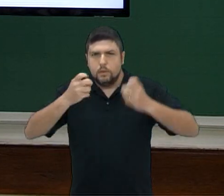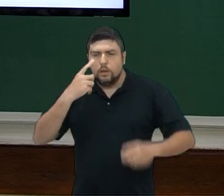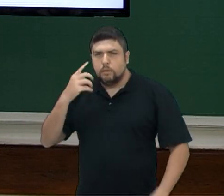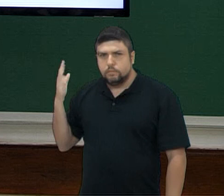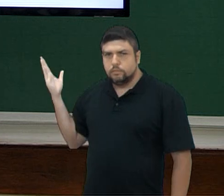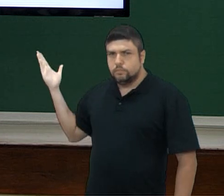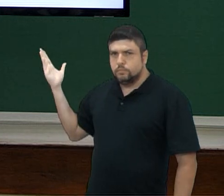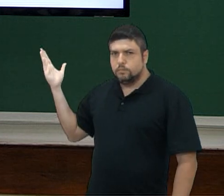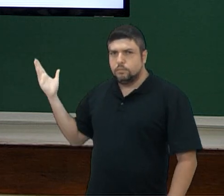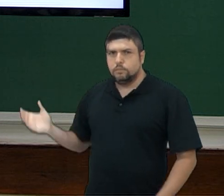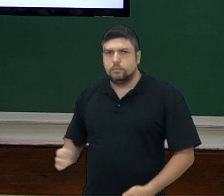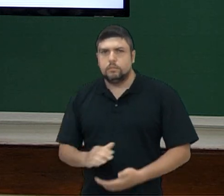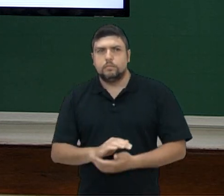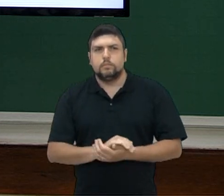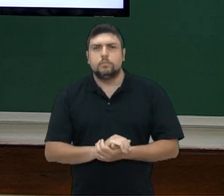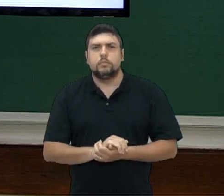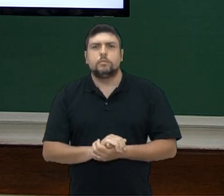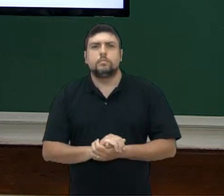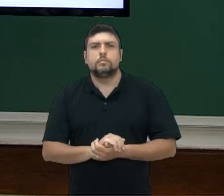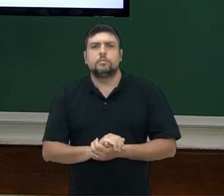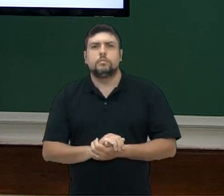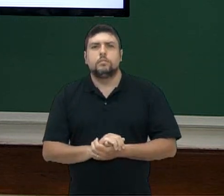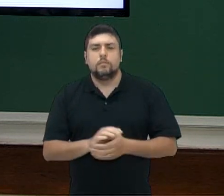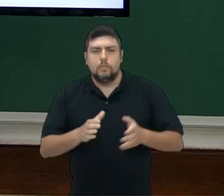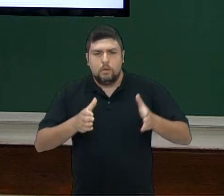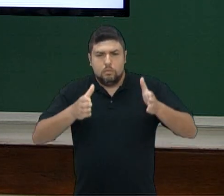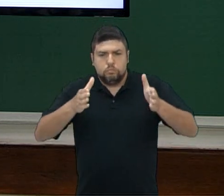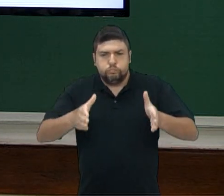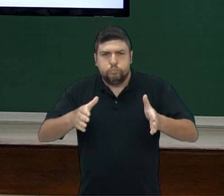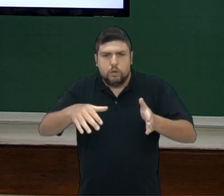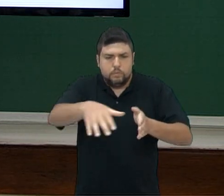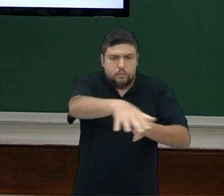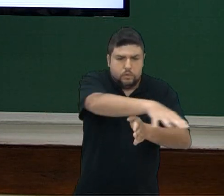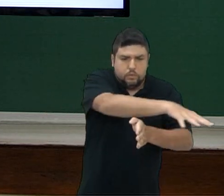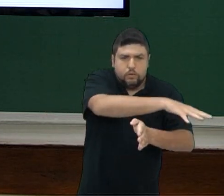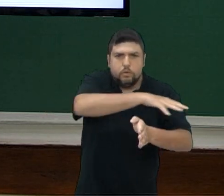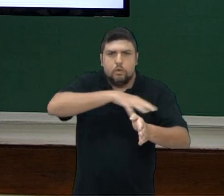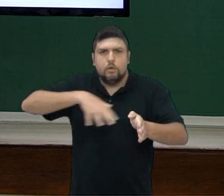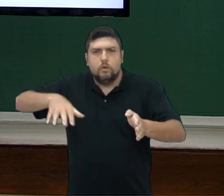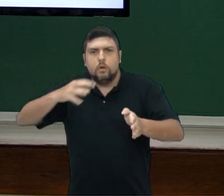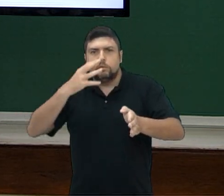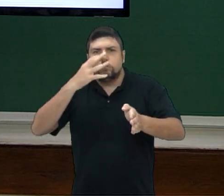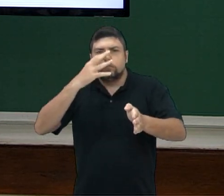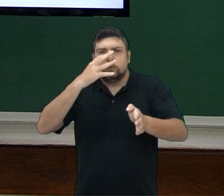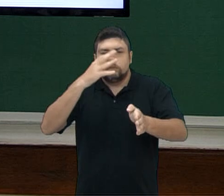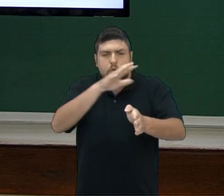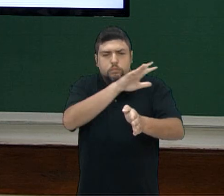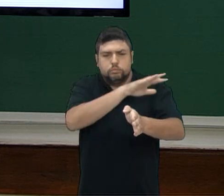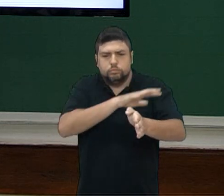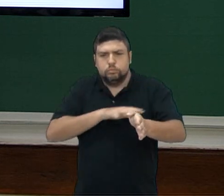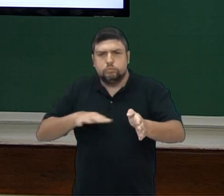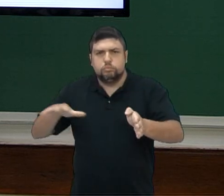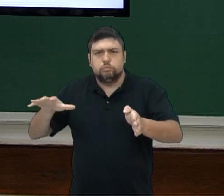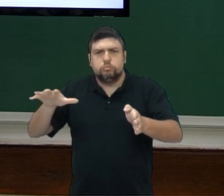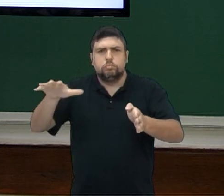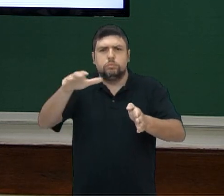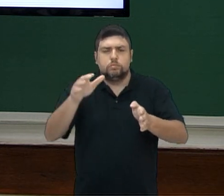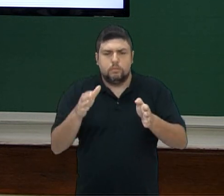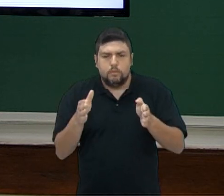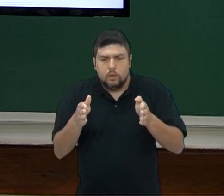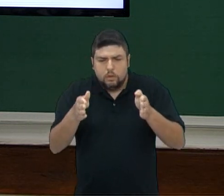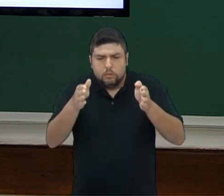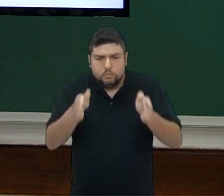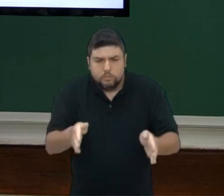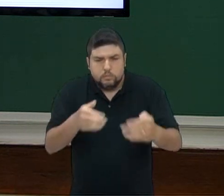ter uma paisagem. Nessa paisagem, então, você acaba inserindo ali como se fosse uma caixa e nessa caixa